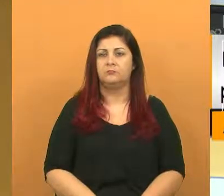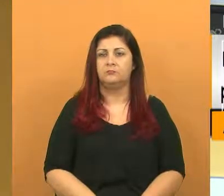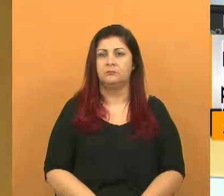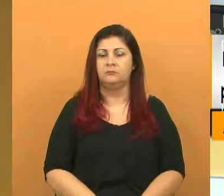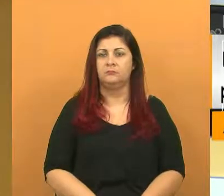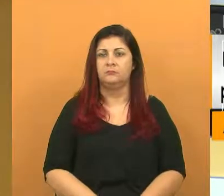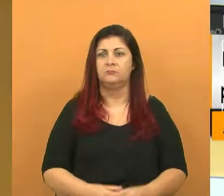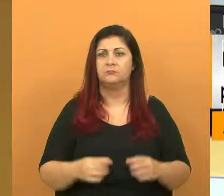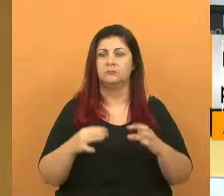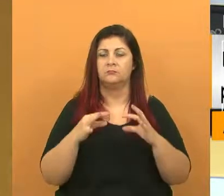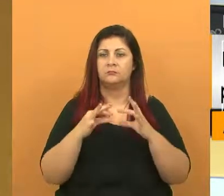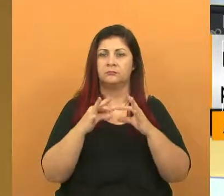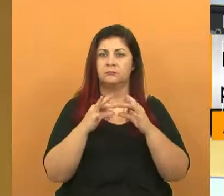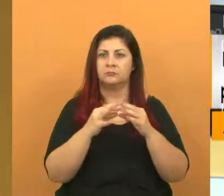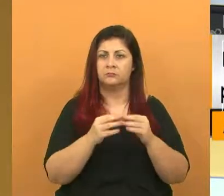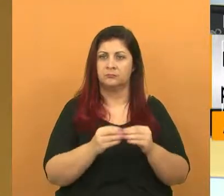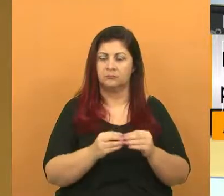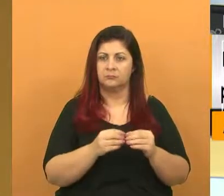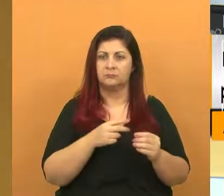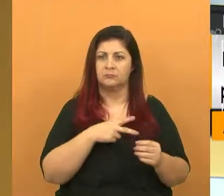Todos os exames foram